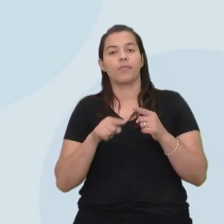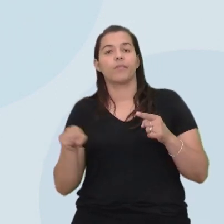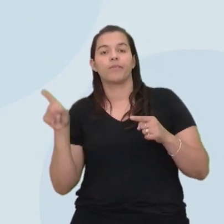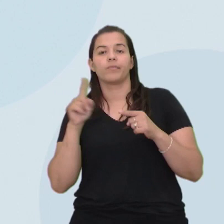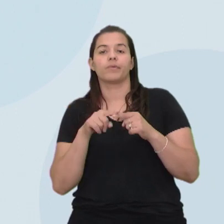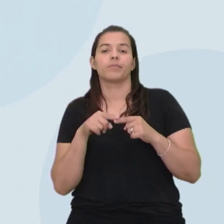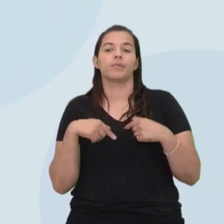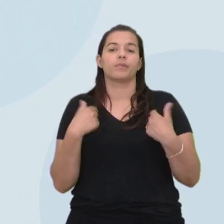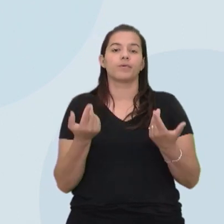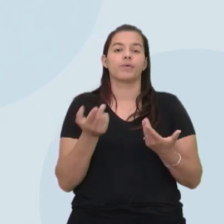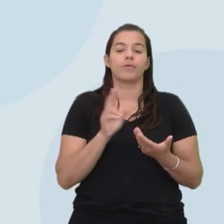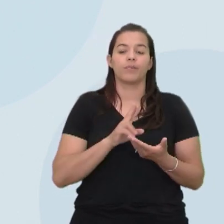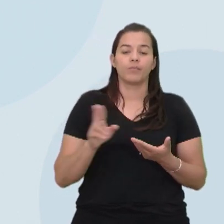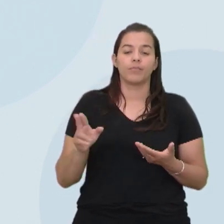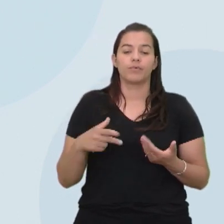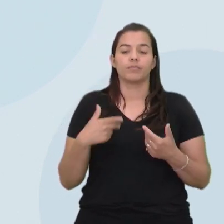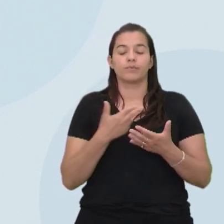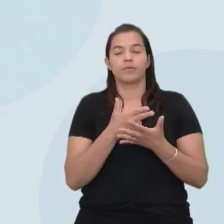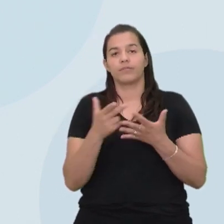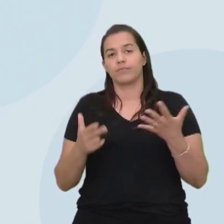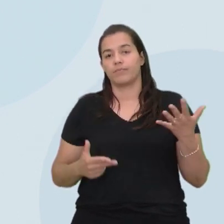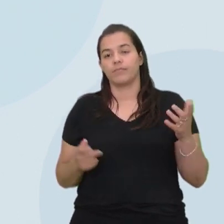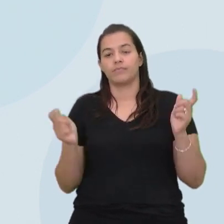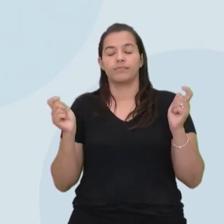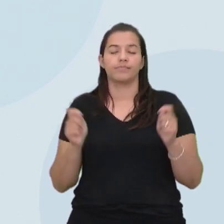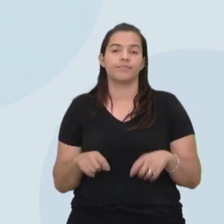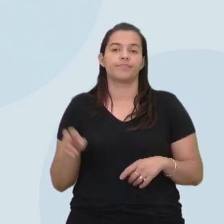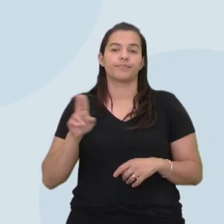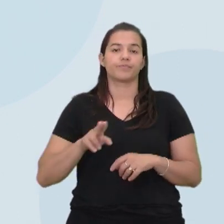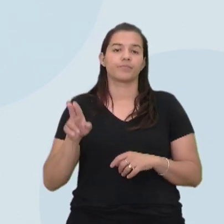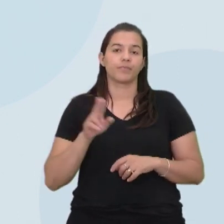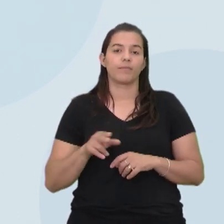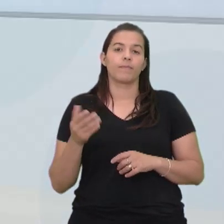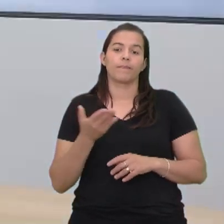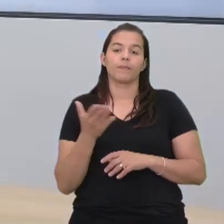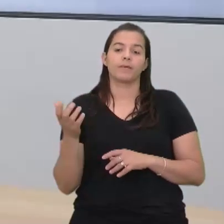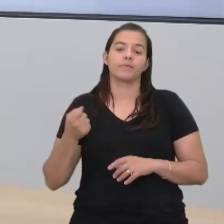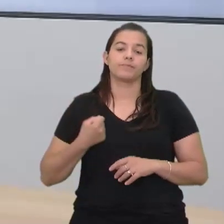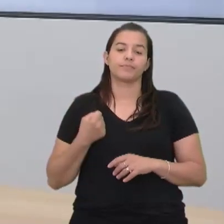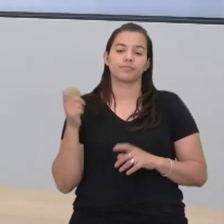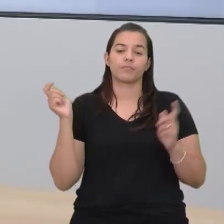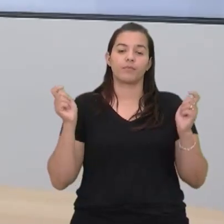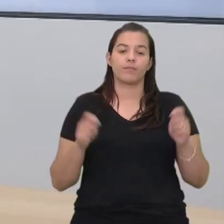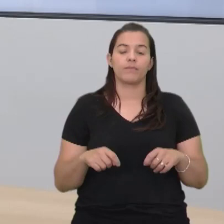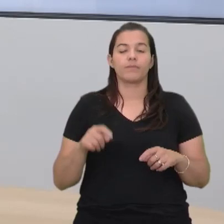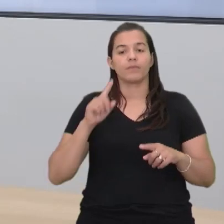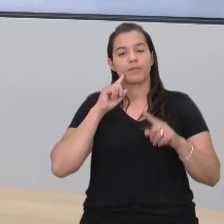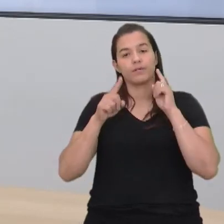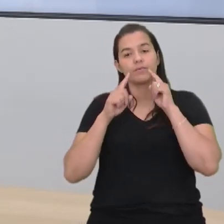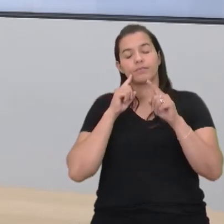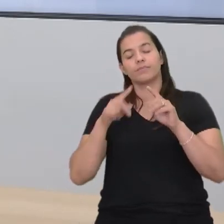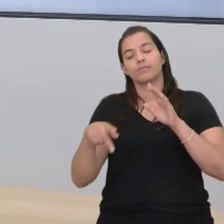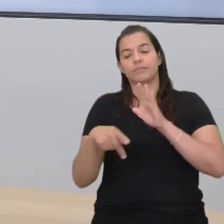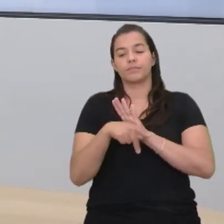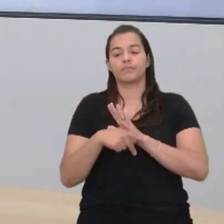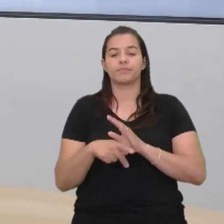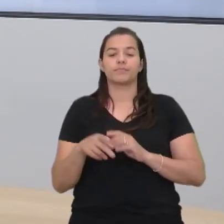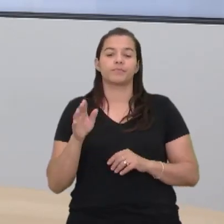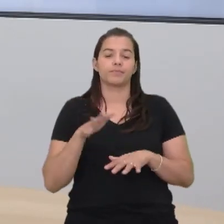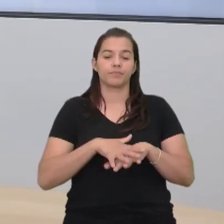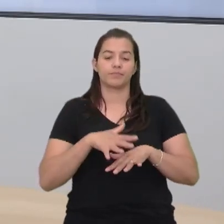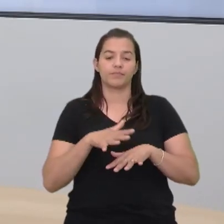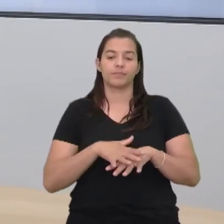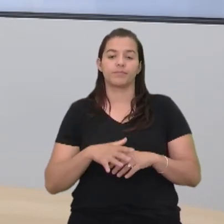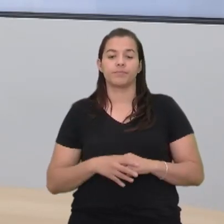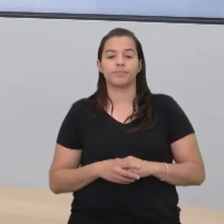disso, qual é o módulo daí. Aqui tem várias operações. Então, esse comando de operadores são as operações matemáticas. Tá bom,